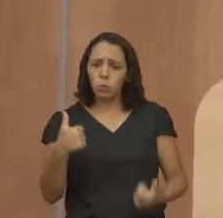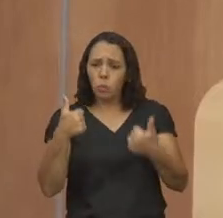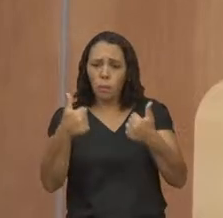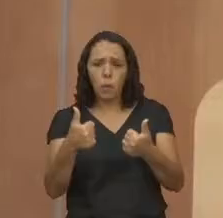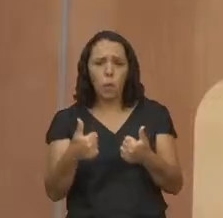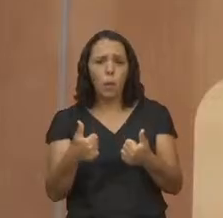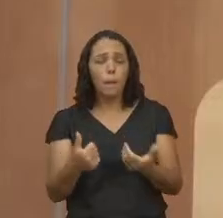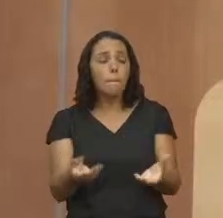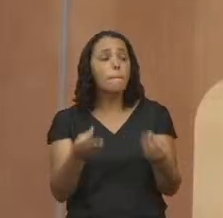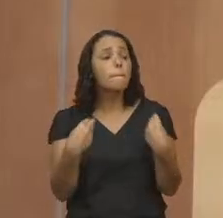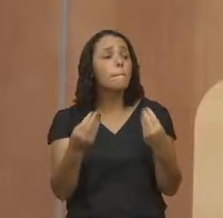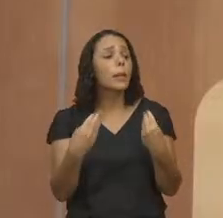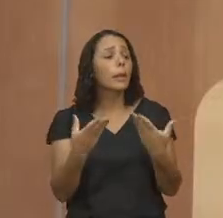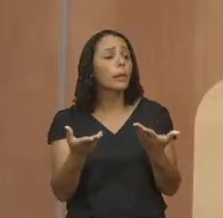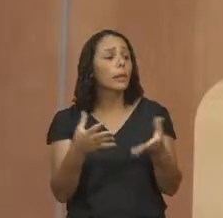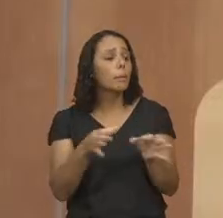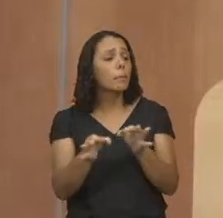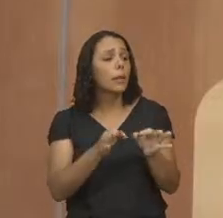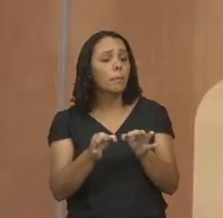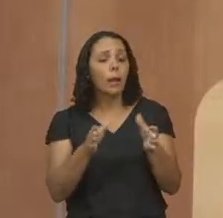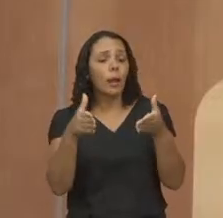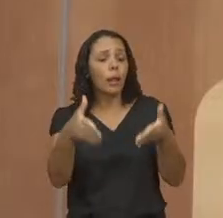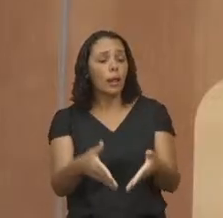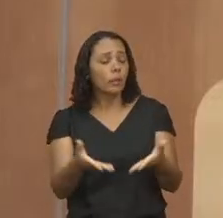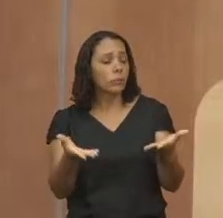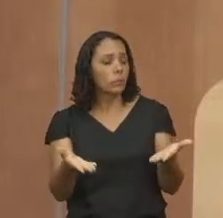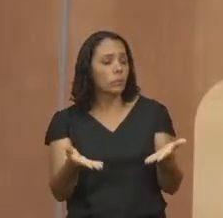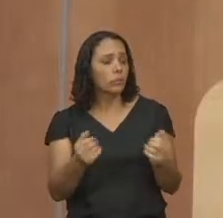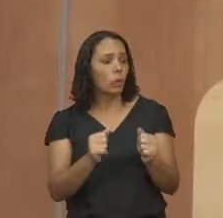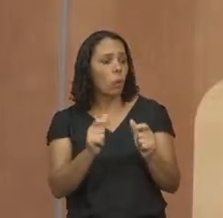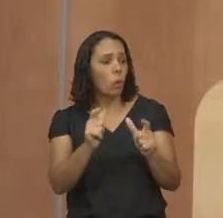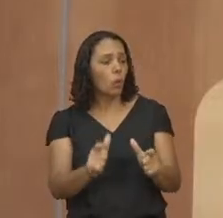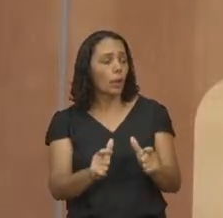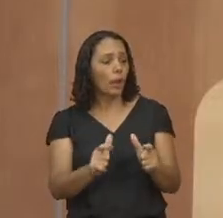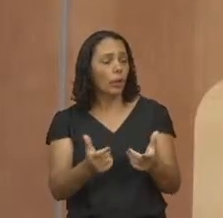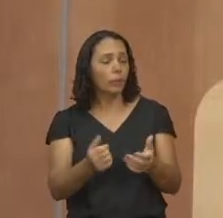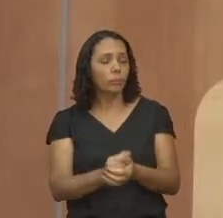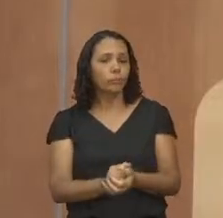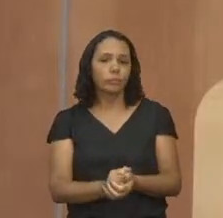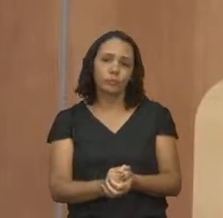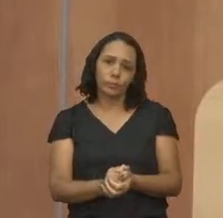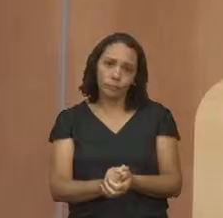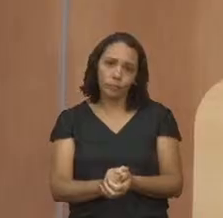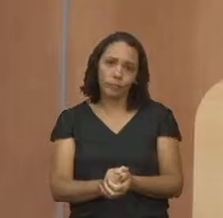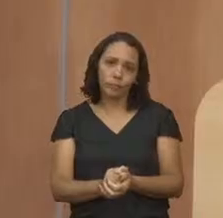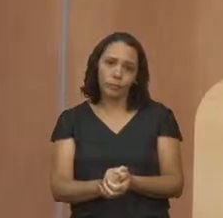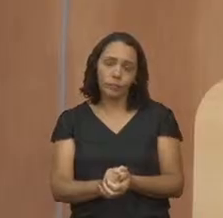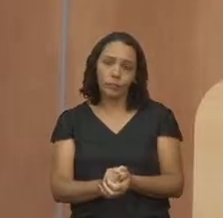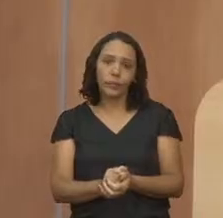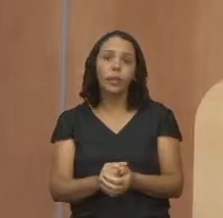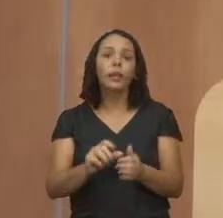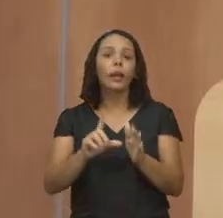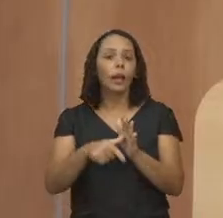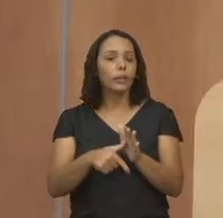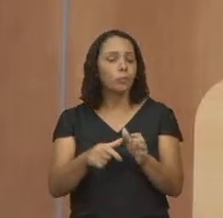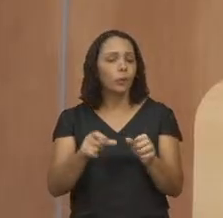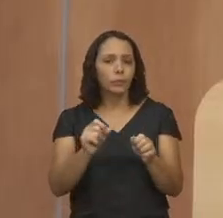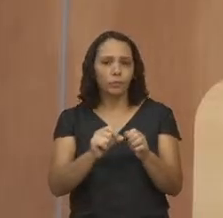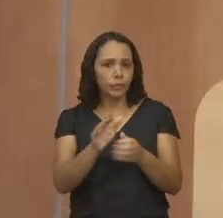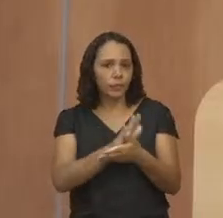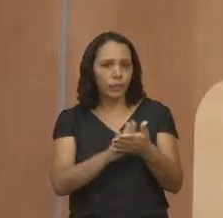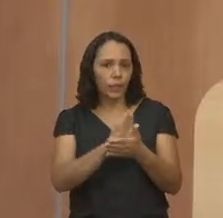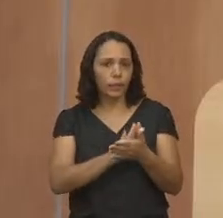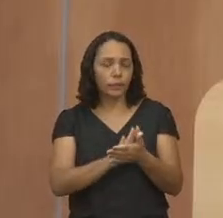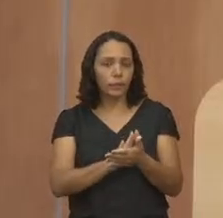quê? Um pouquinho só aí, para que fazer o túmulo? Ele acabou sepultado na terra, aí eu fiz o túmulo, aí vou lá e